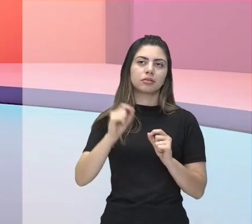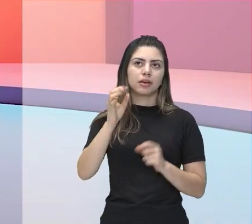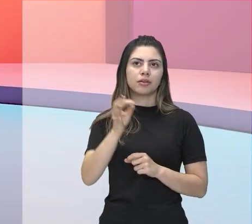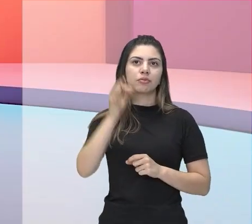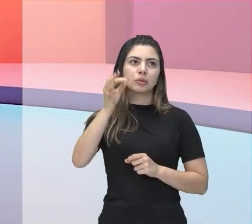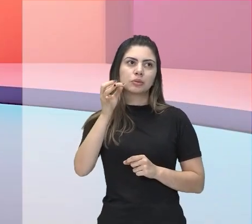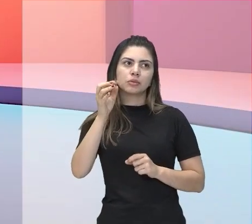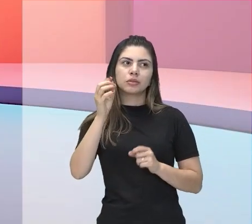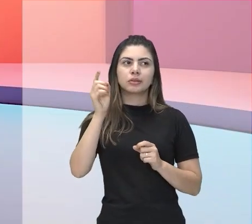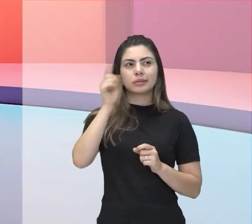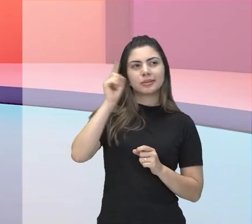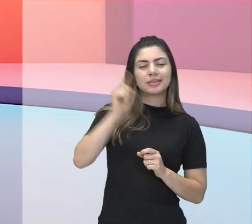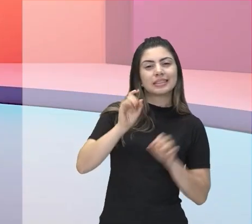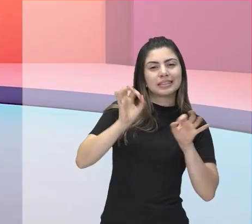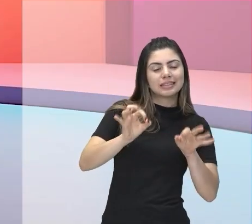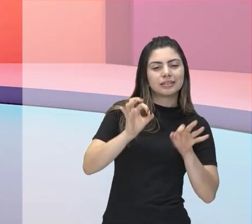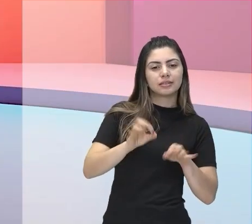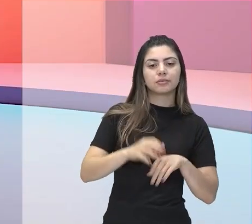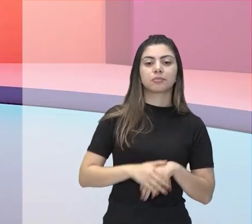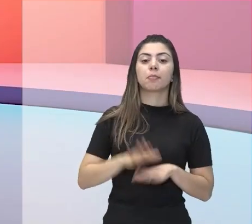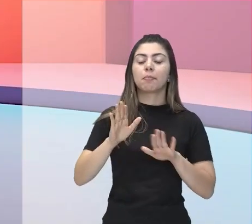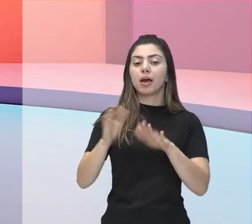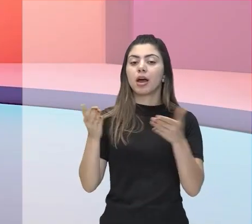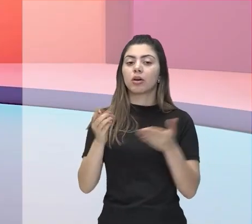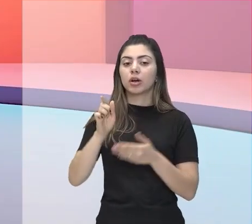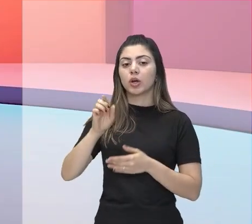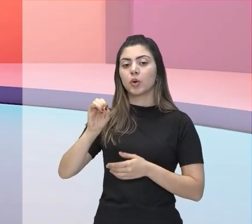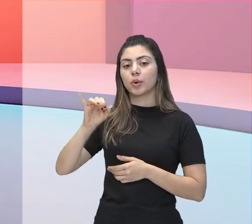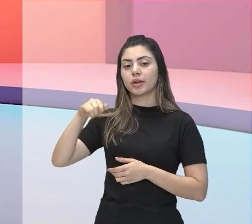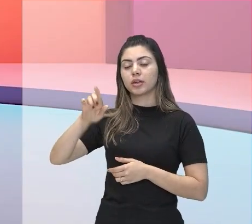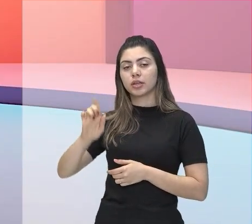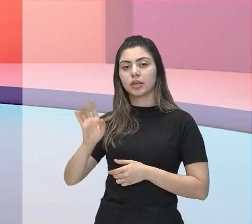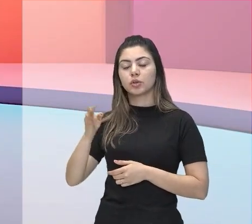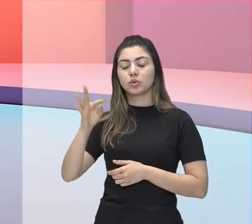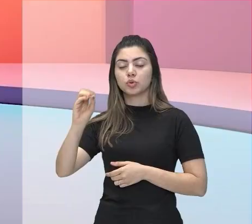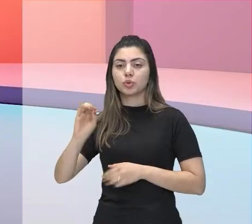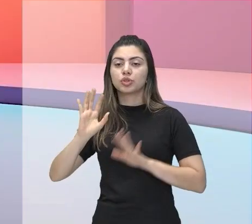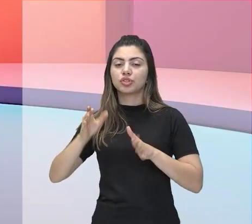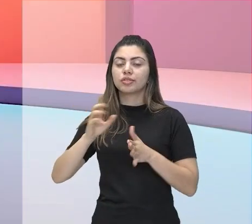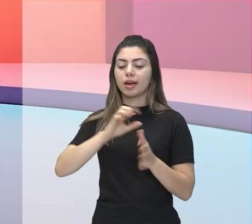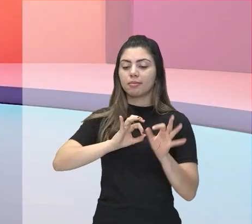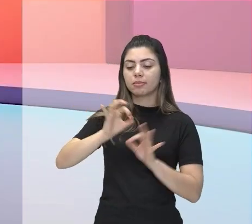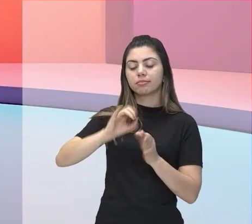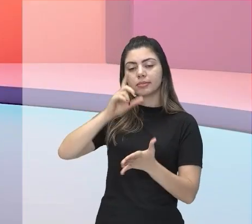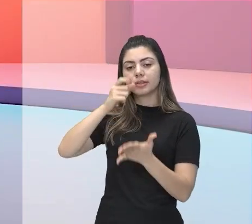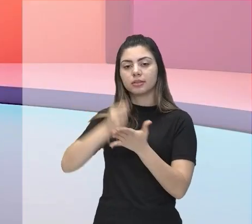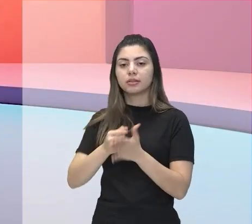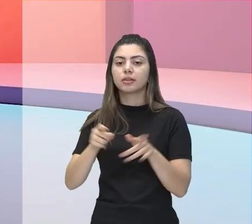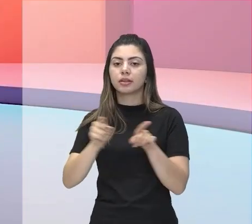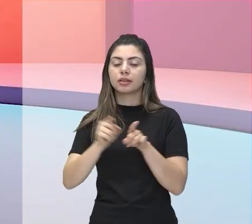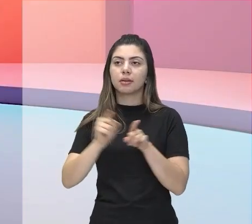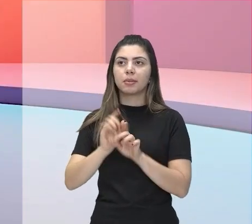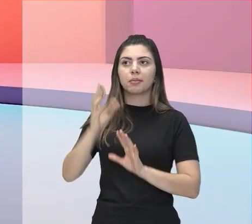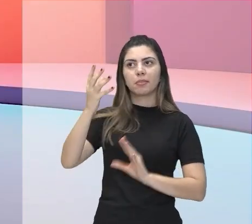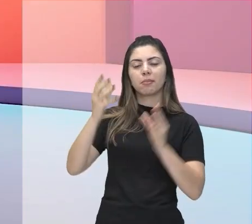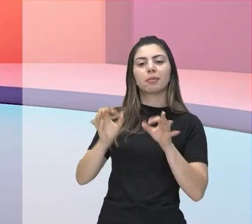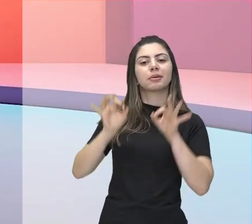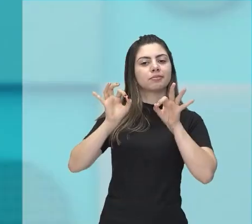sem evidências. E usamos o going to para planos já decididos e previsões com